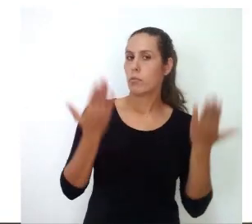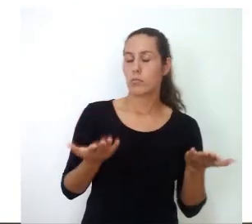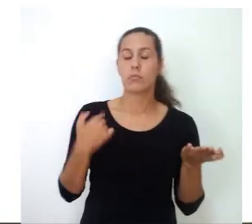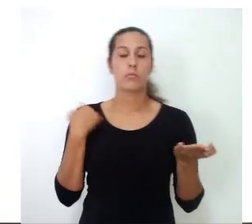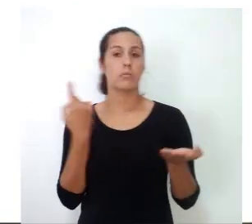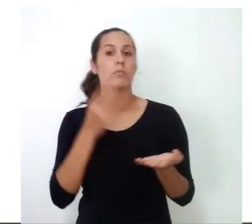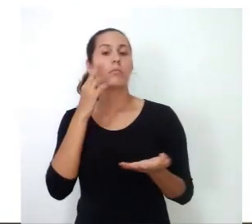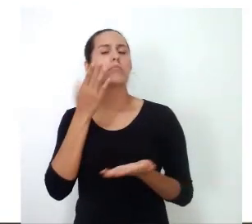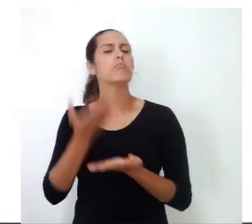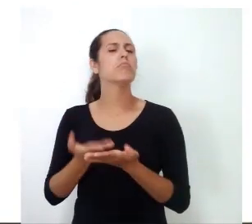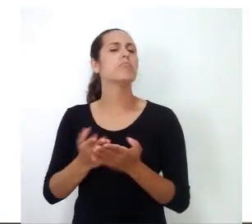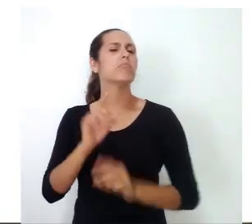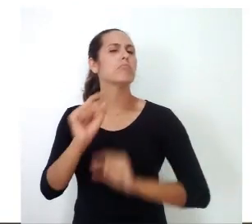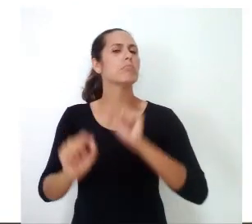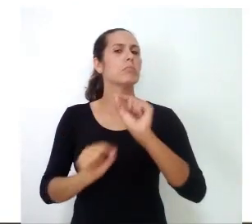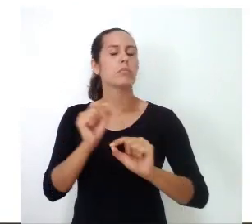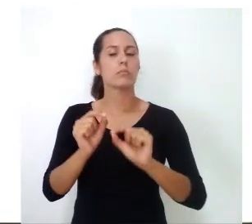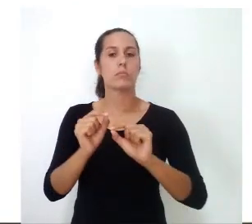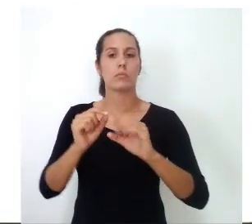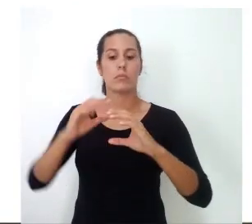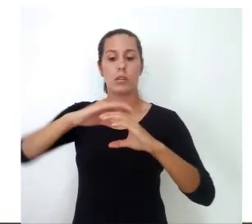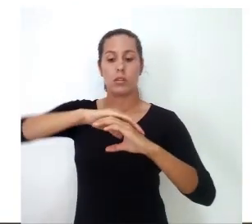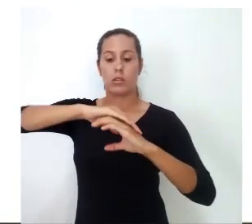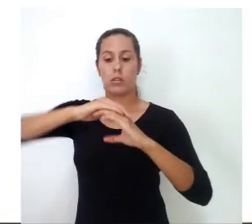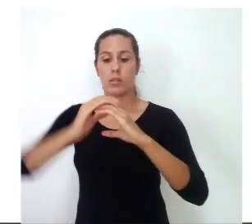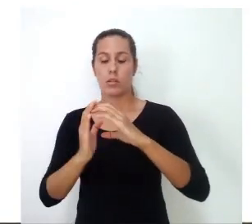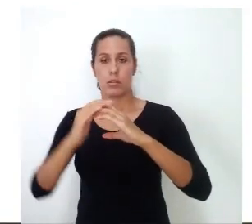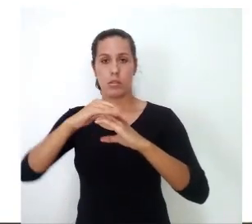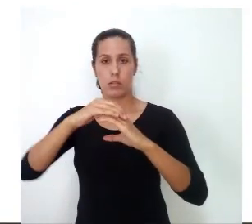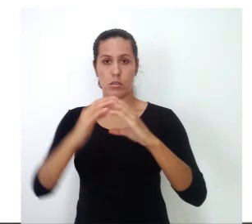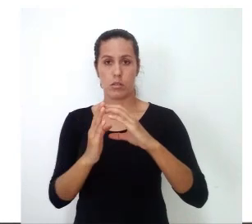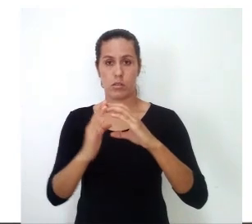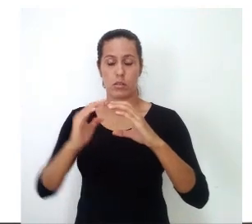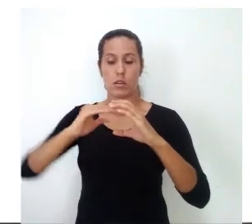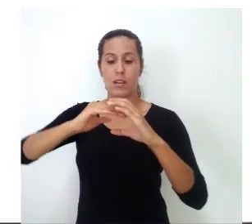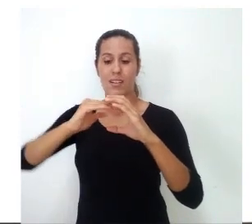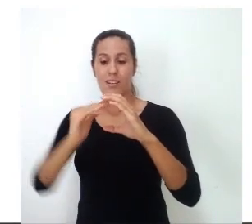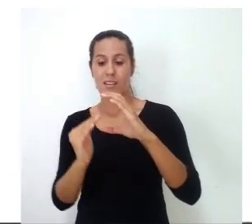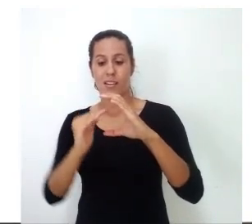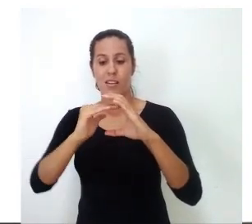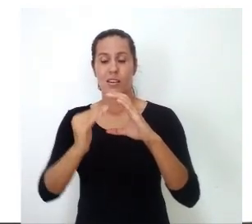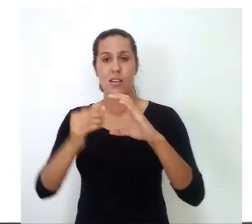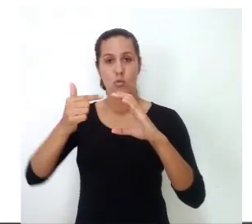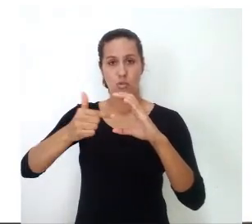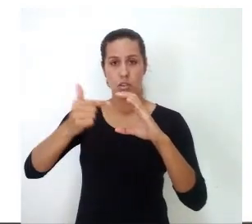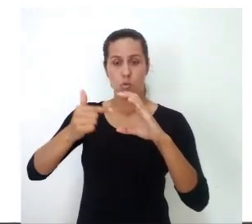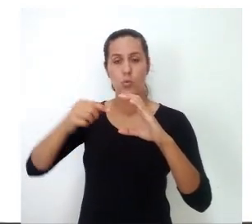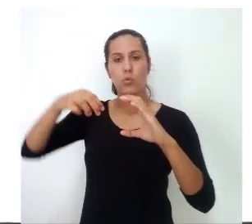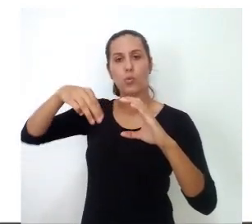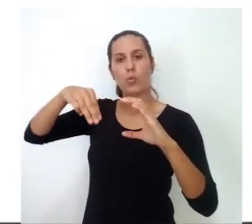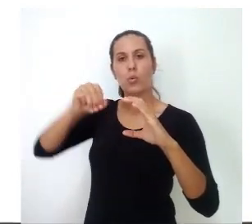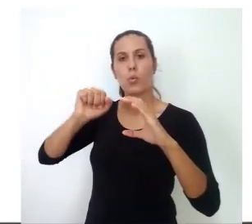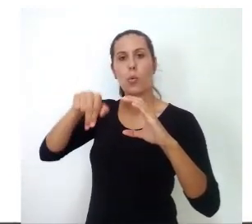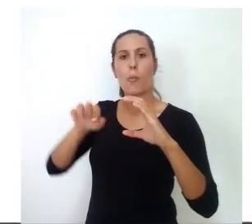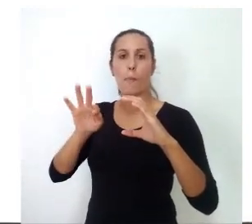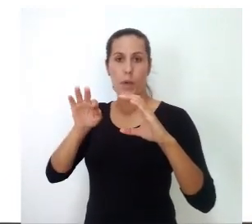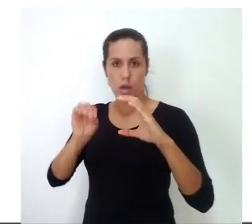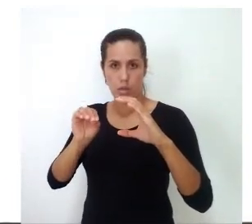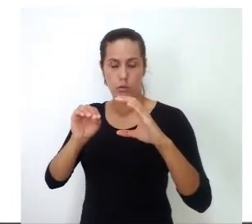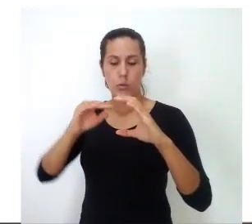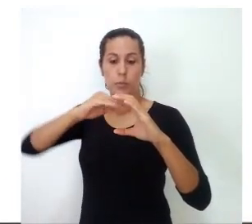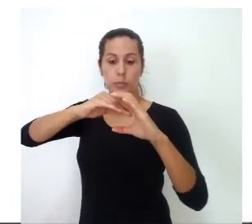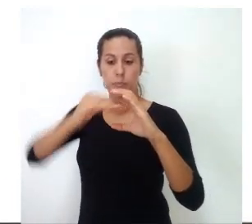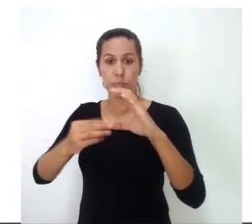a gente viu que embaixo da cobertura existia o manto. Embaixo